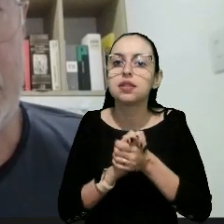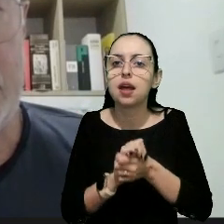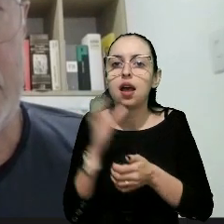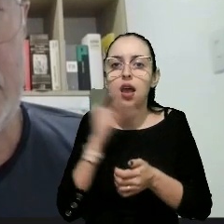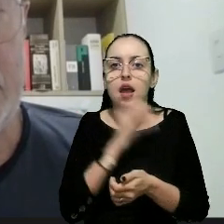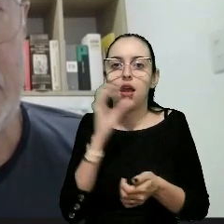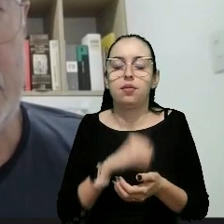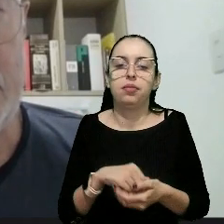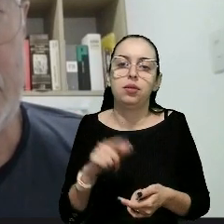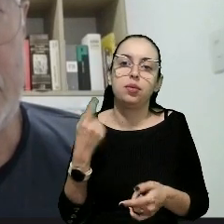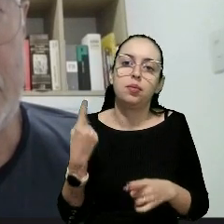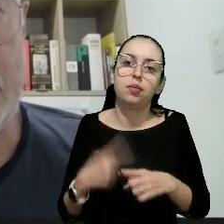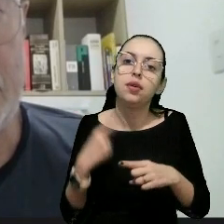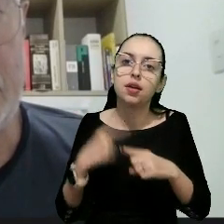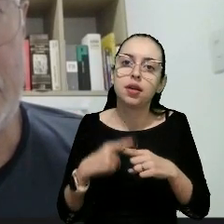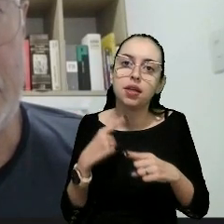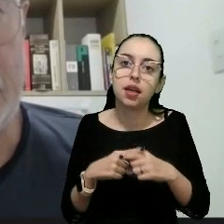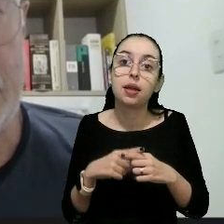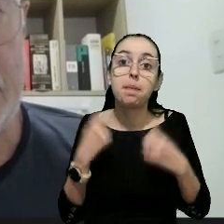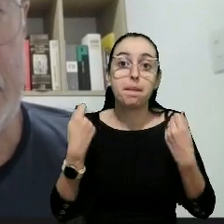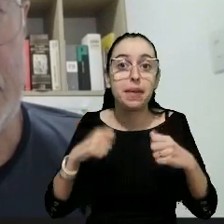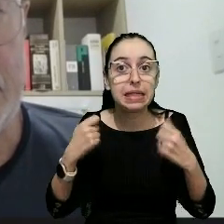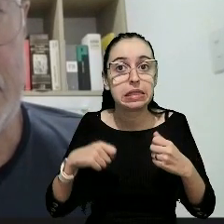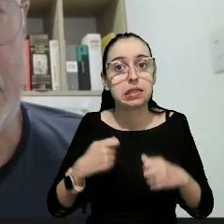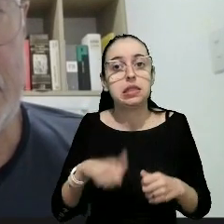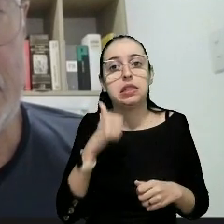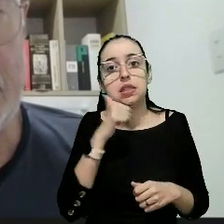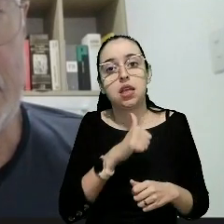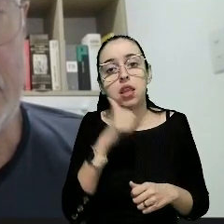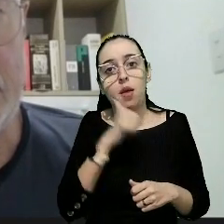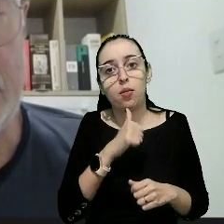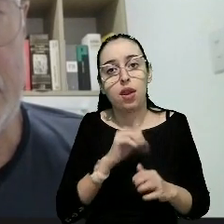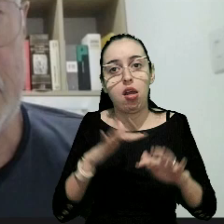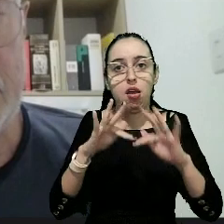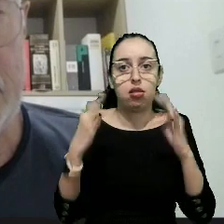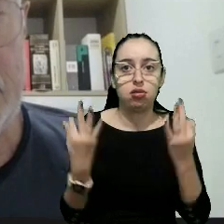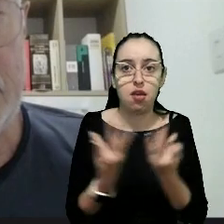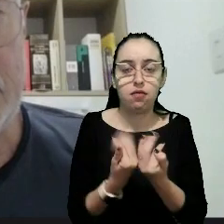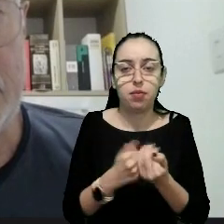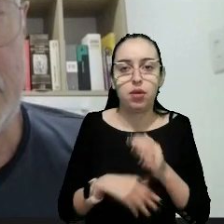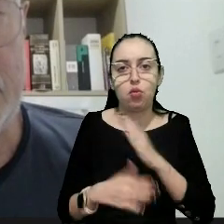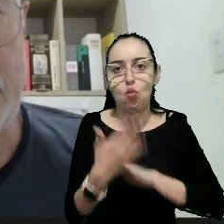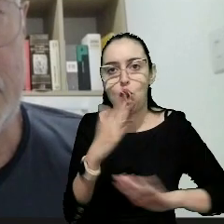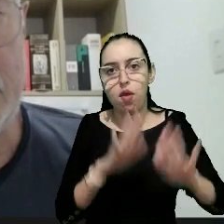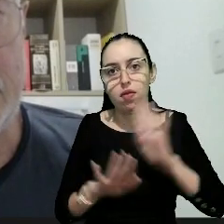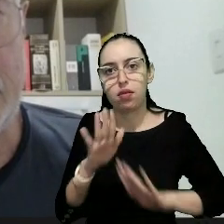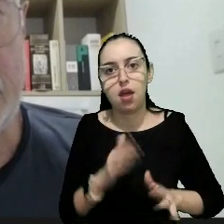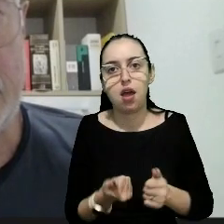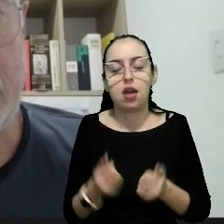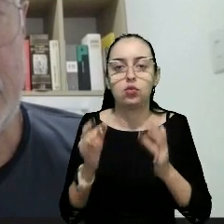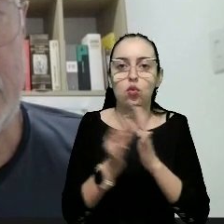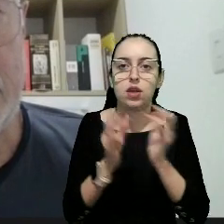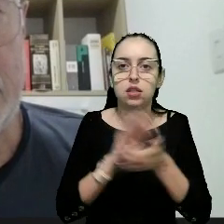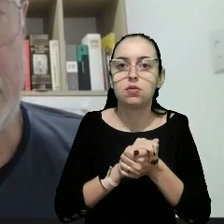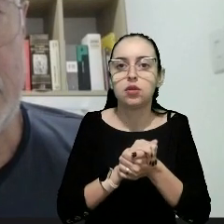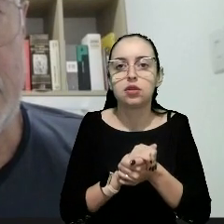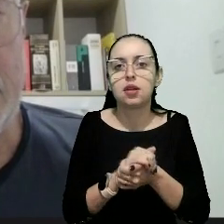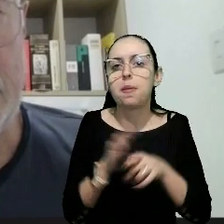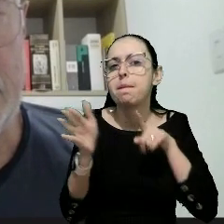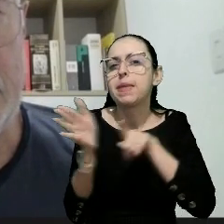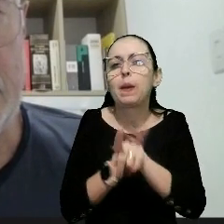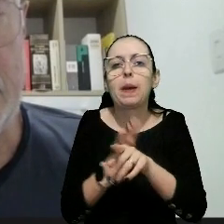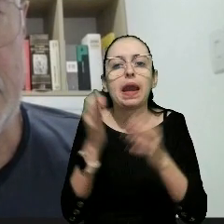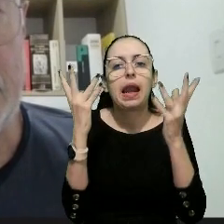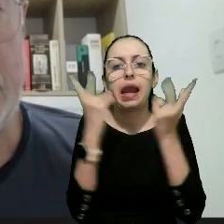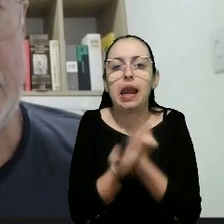eles querem se casar logo, porque eles são mais dependentes da vida familiar, do cuidado